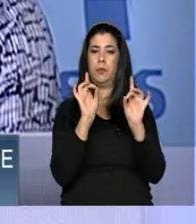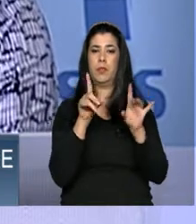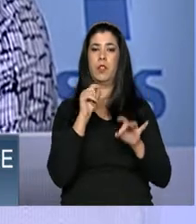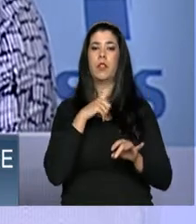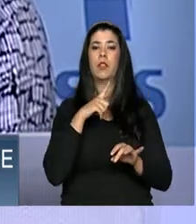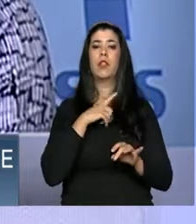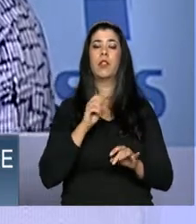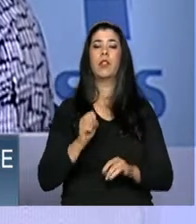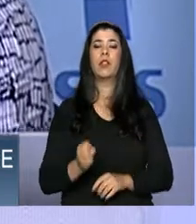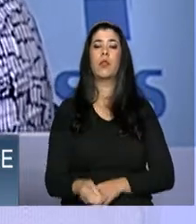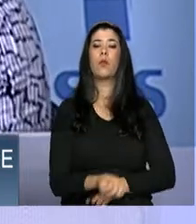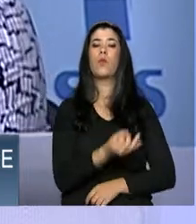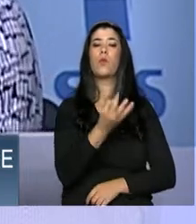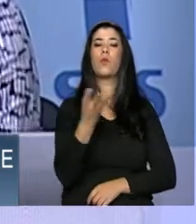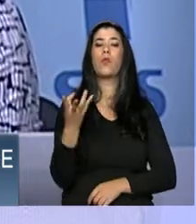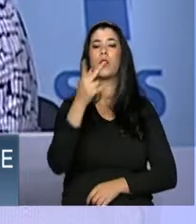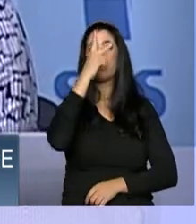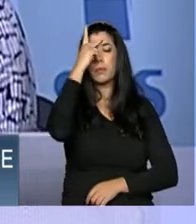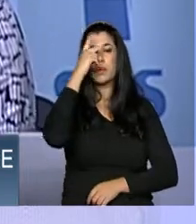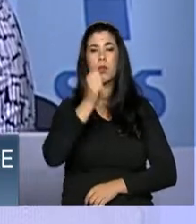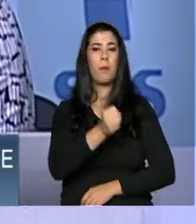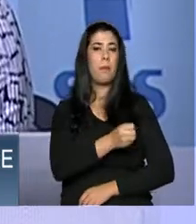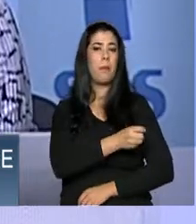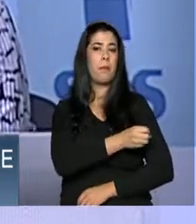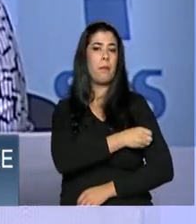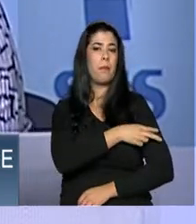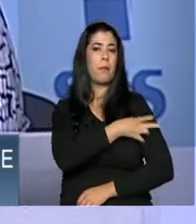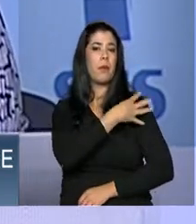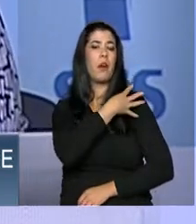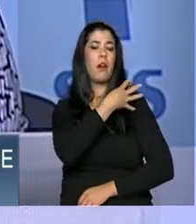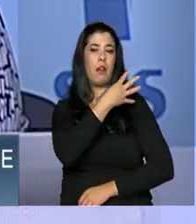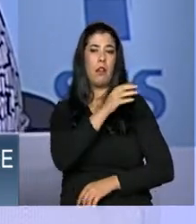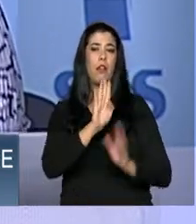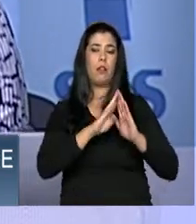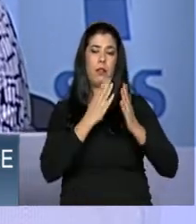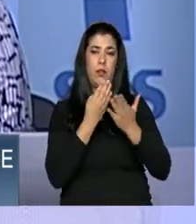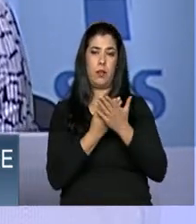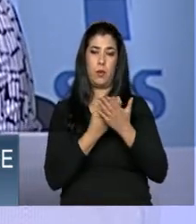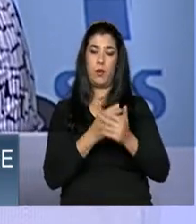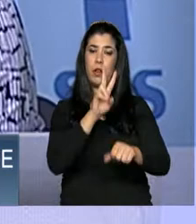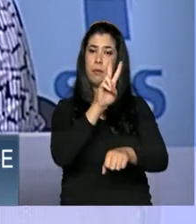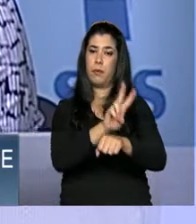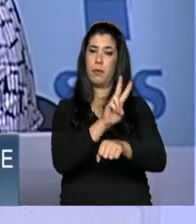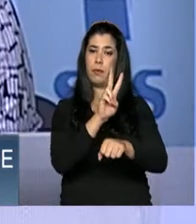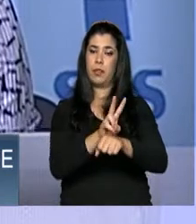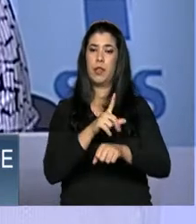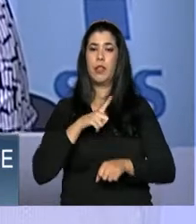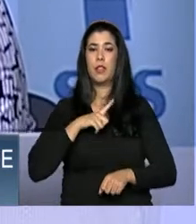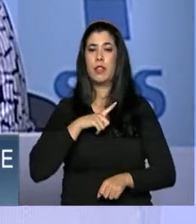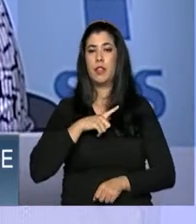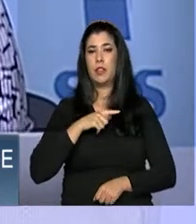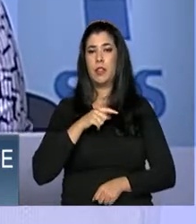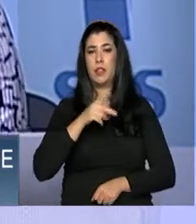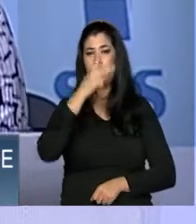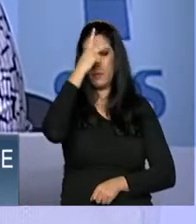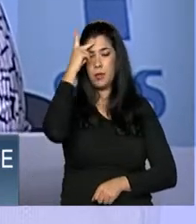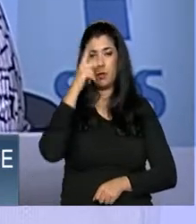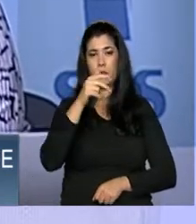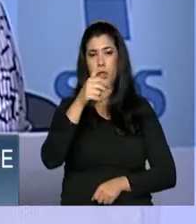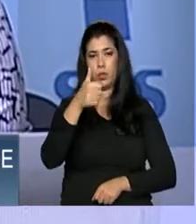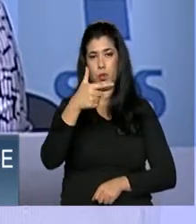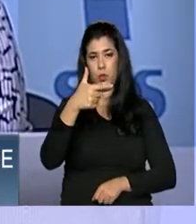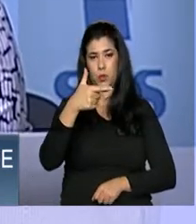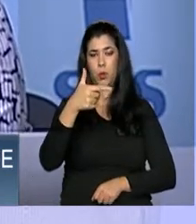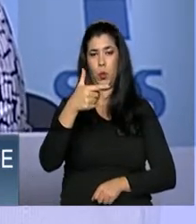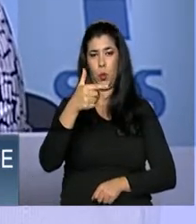à escolaridade, entendendo a escolaridade como um fator de proteção. Pessoas com 12 anos e mais